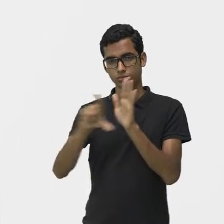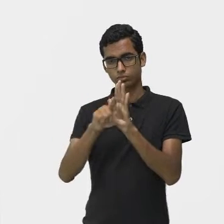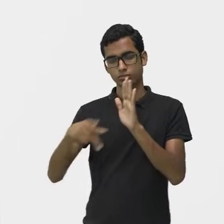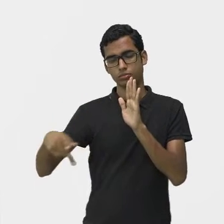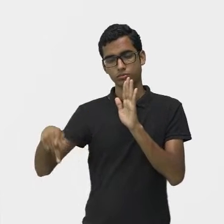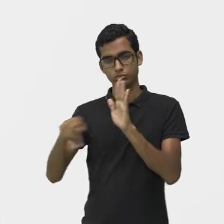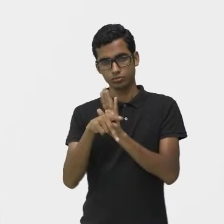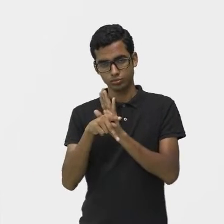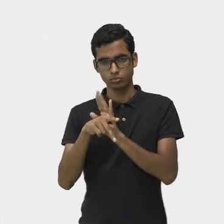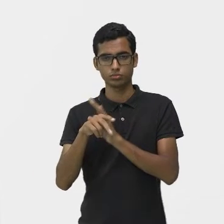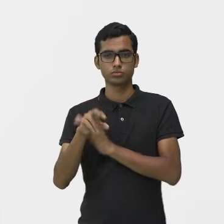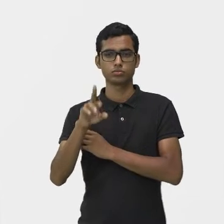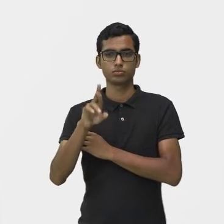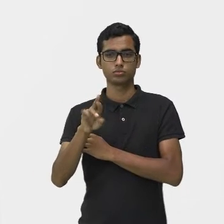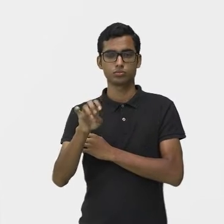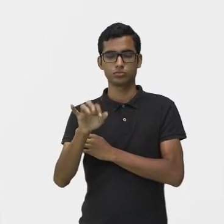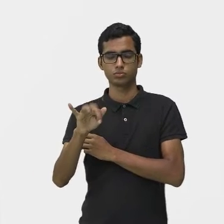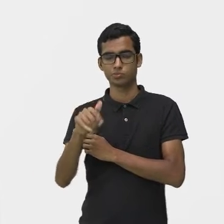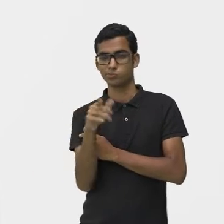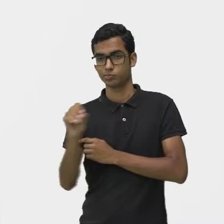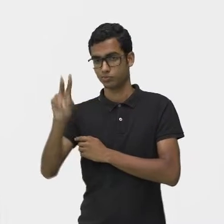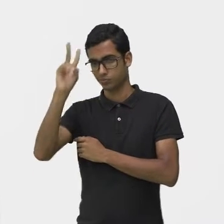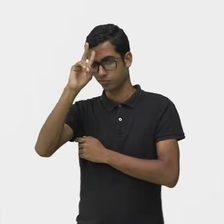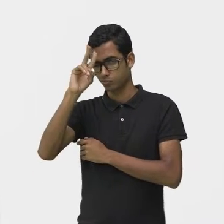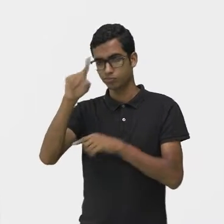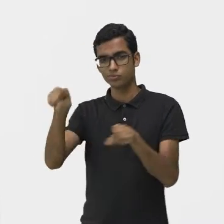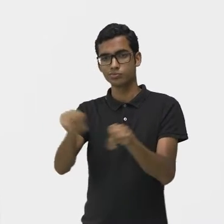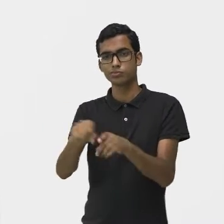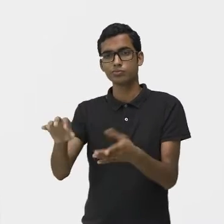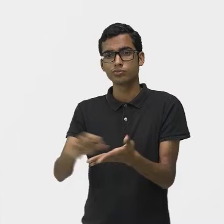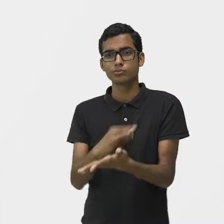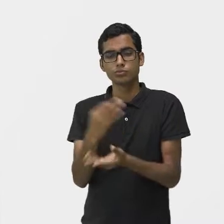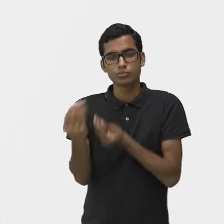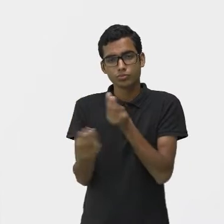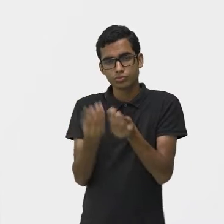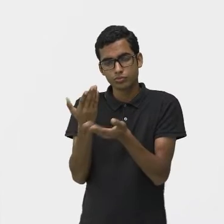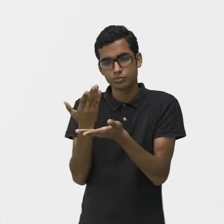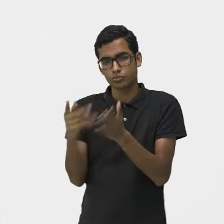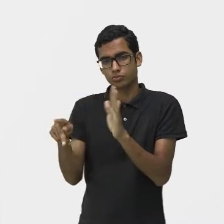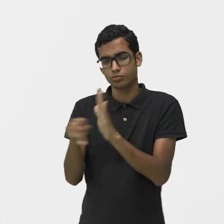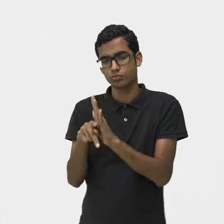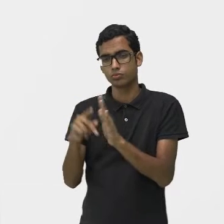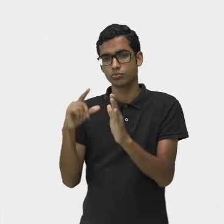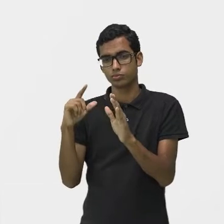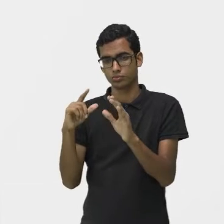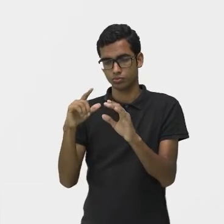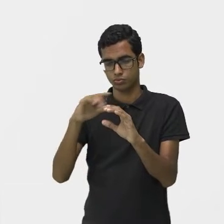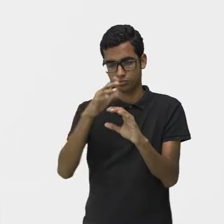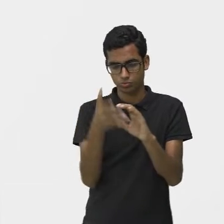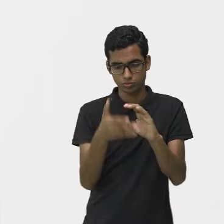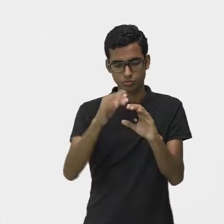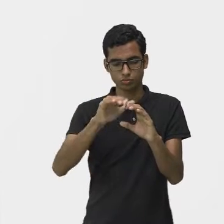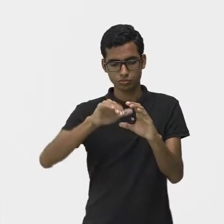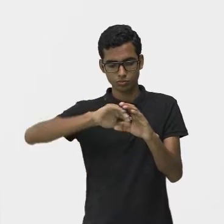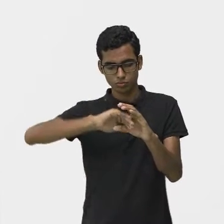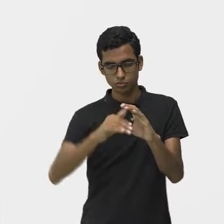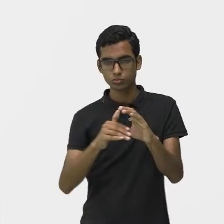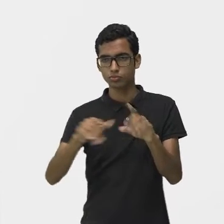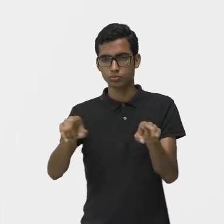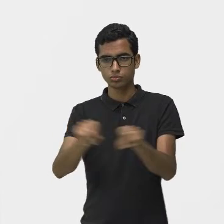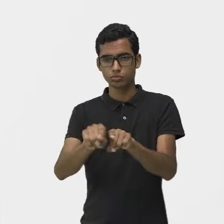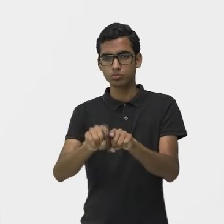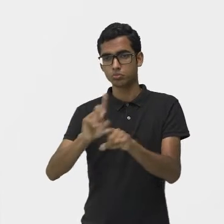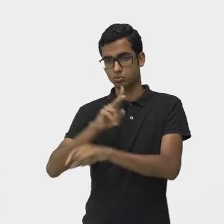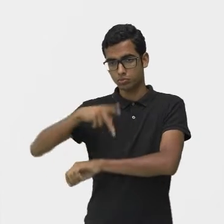reflexão para você relembrar, e elas também são válidas para os espelhos esféricos. Mas nós vamos